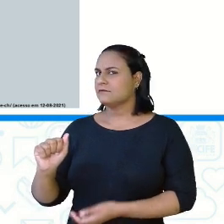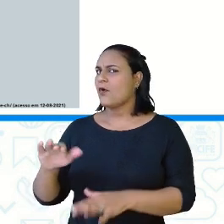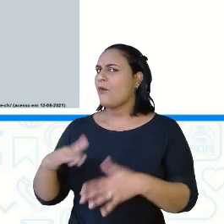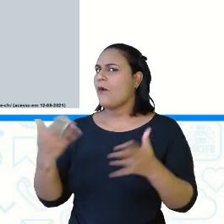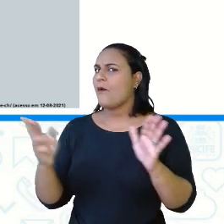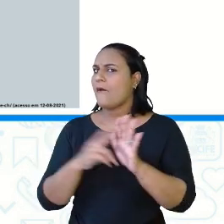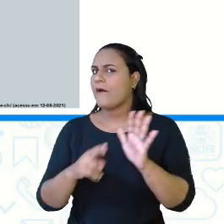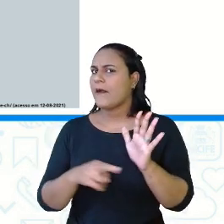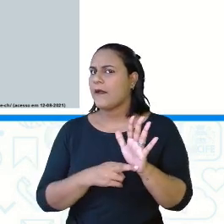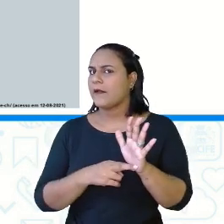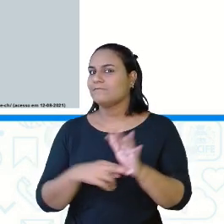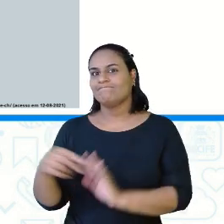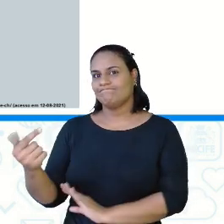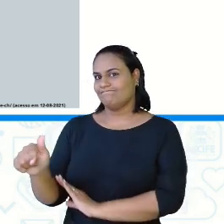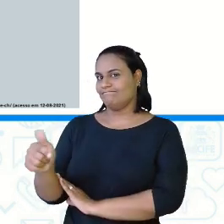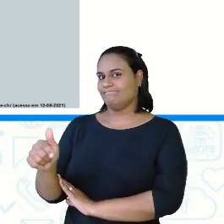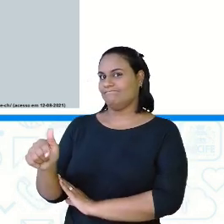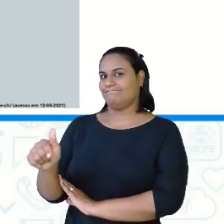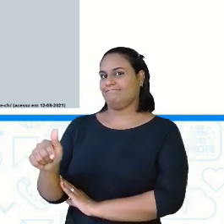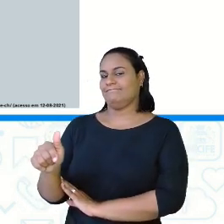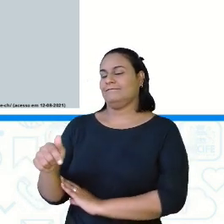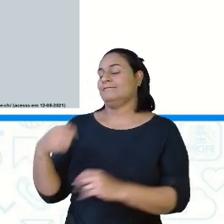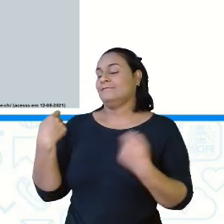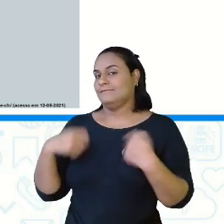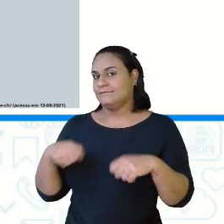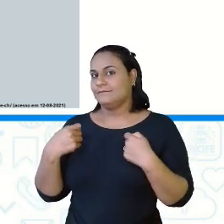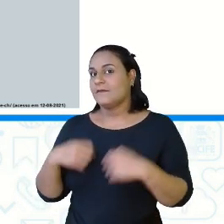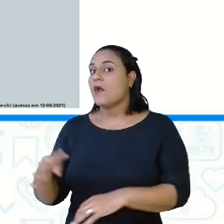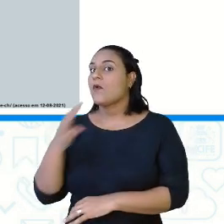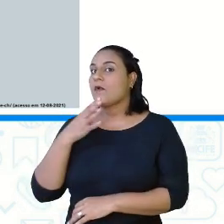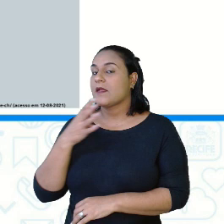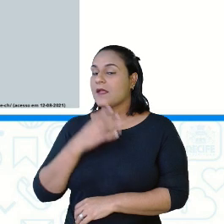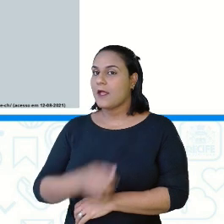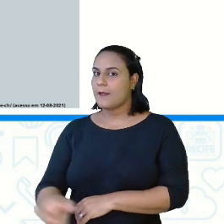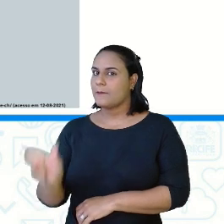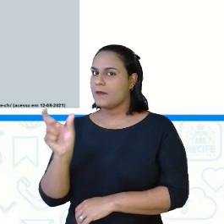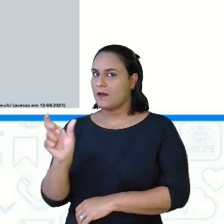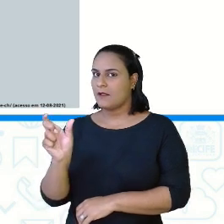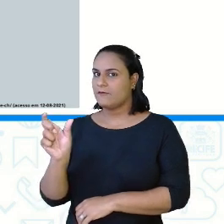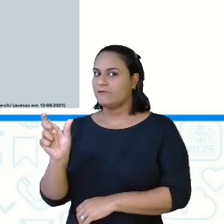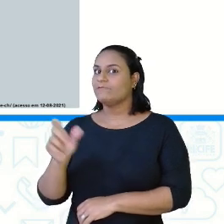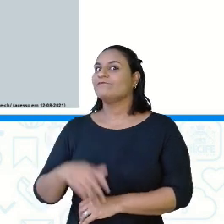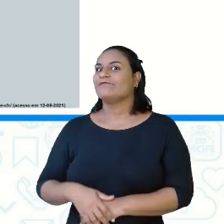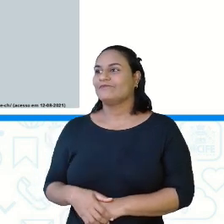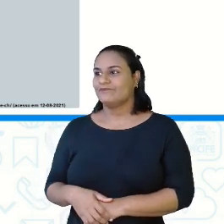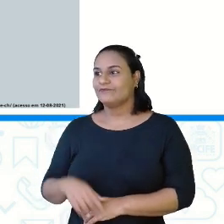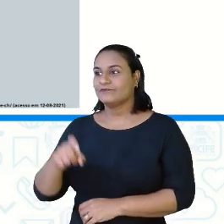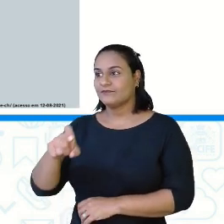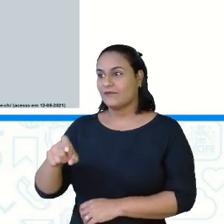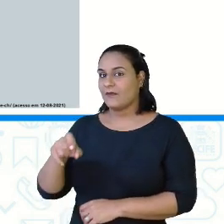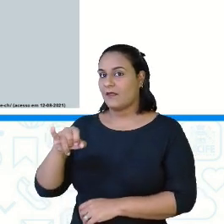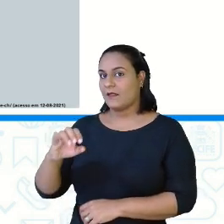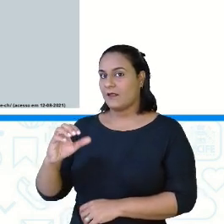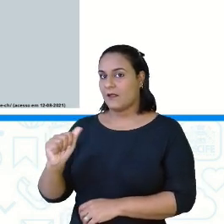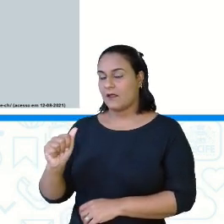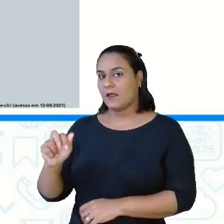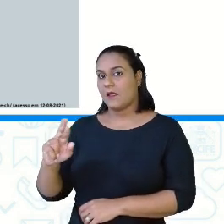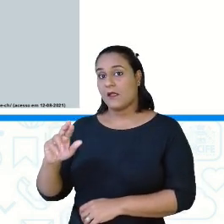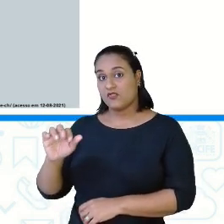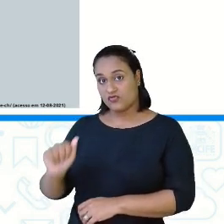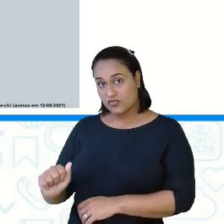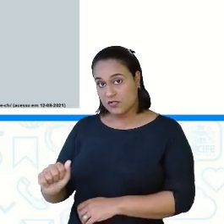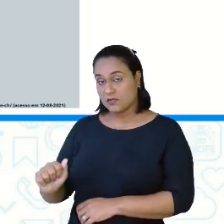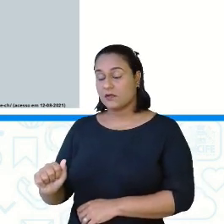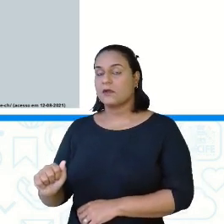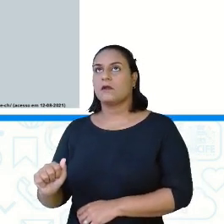regra? Não temos. A gente precisa conhecer a palavra. Xícara, né? Saber se ela vem de